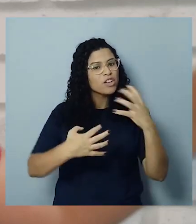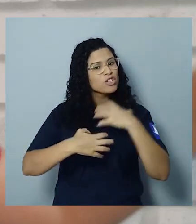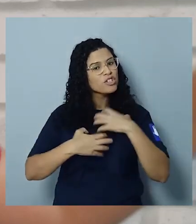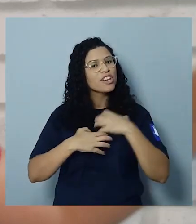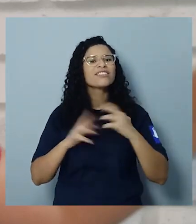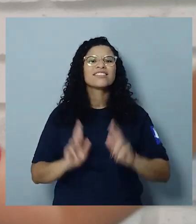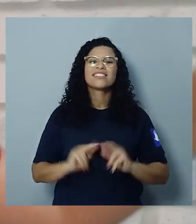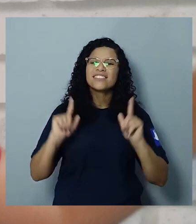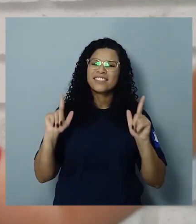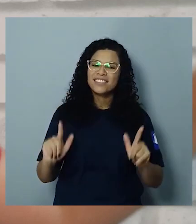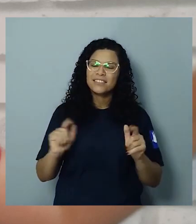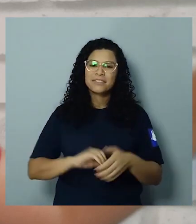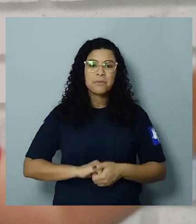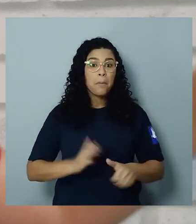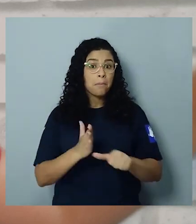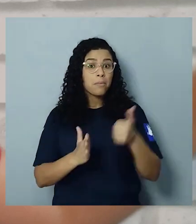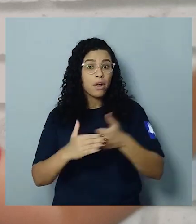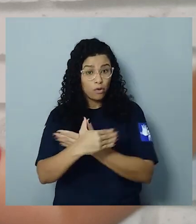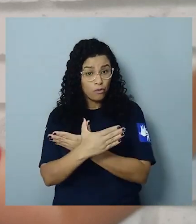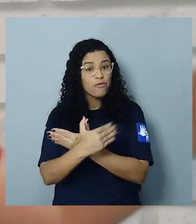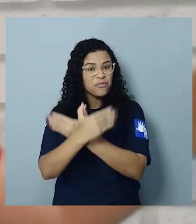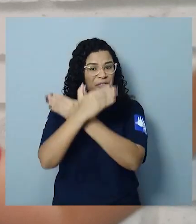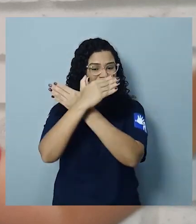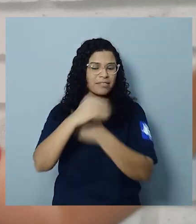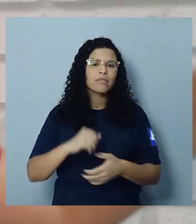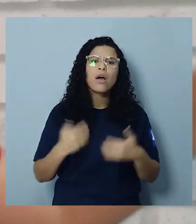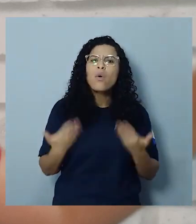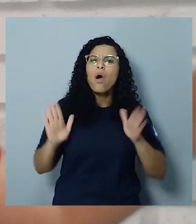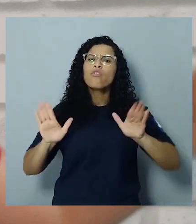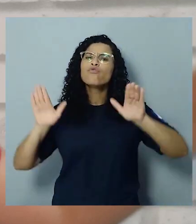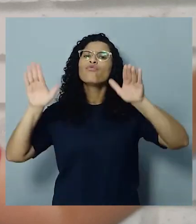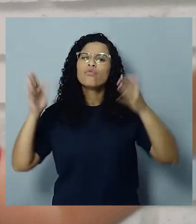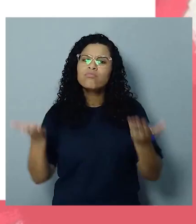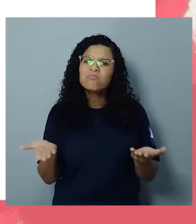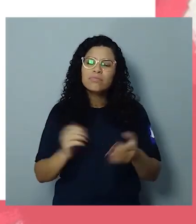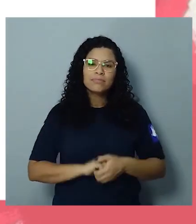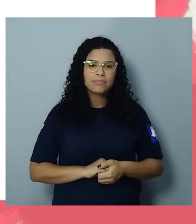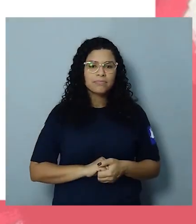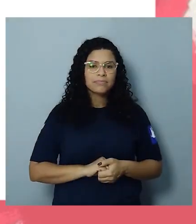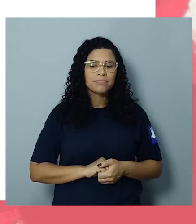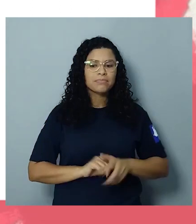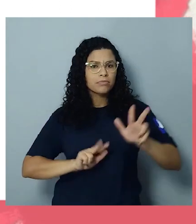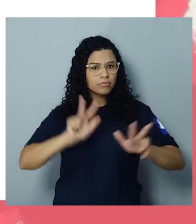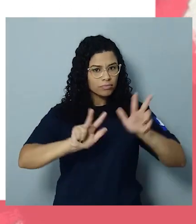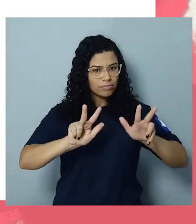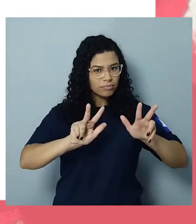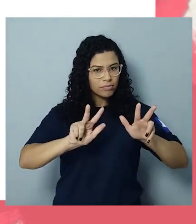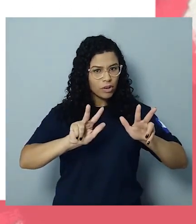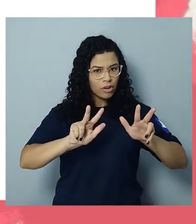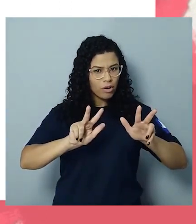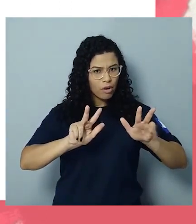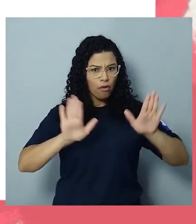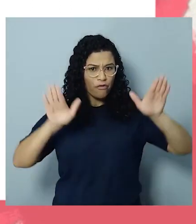bichos de um jeito diferente primeiros que voam vamos ver quais bichos aqui vou a lagartixa voa